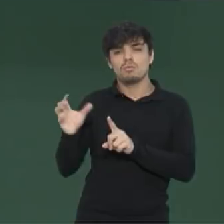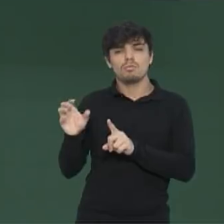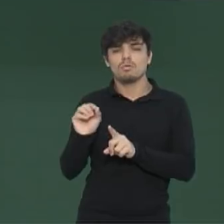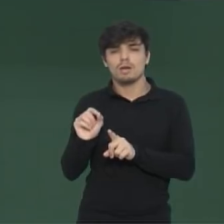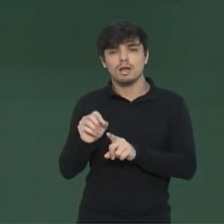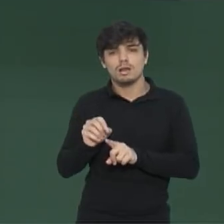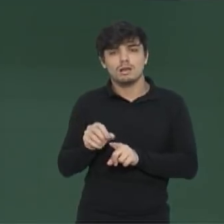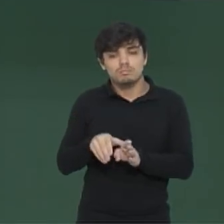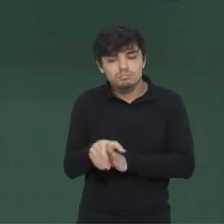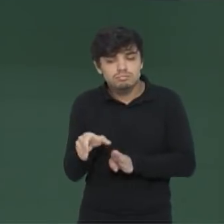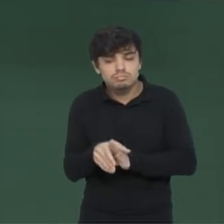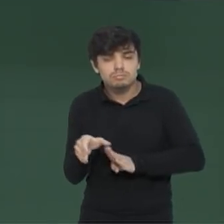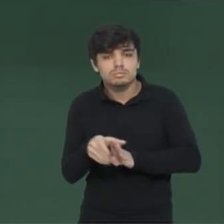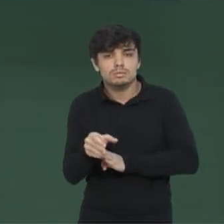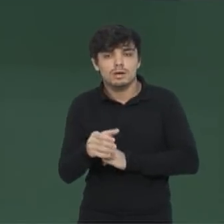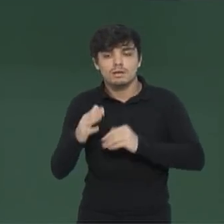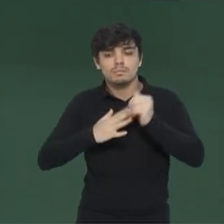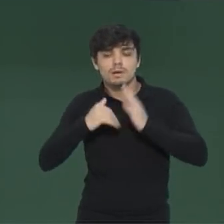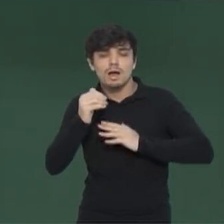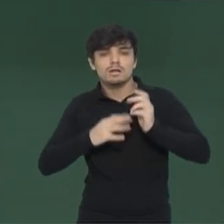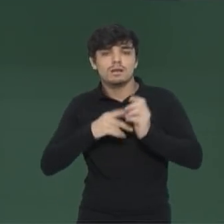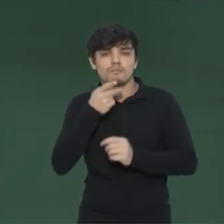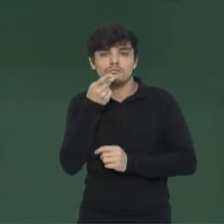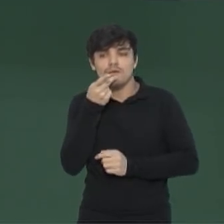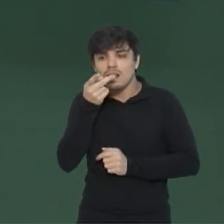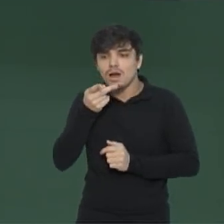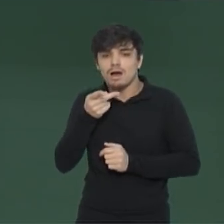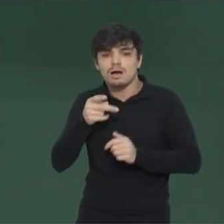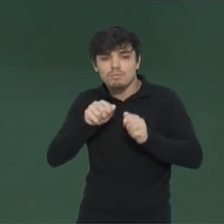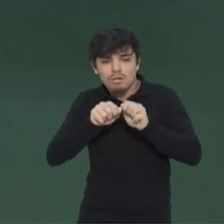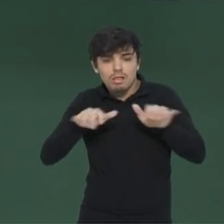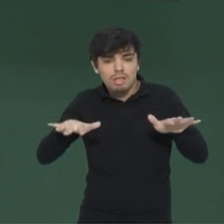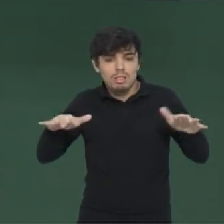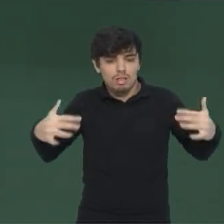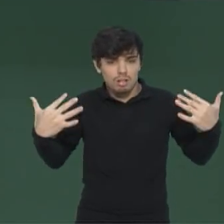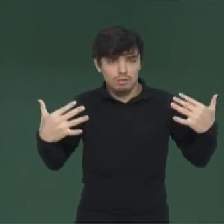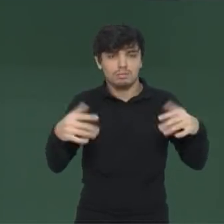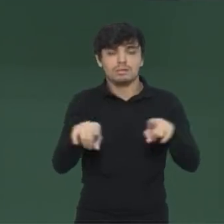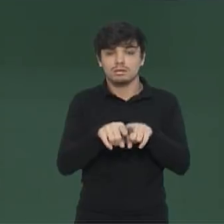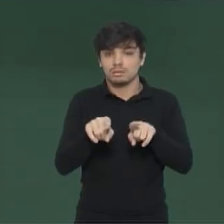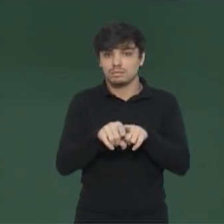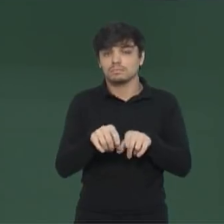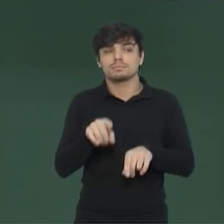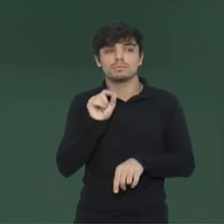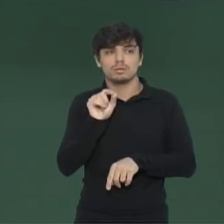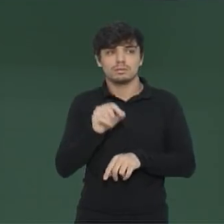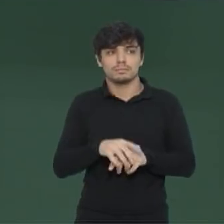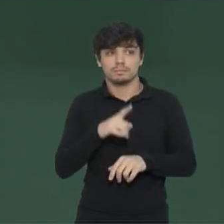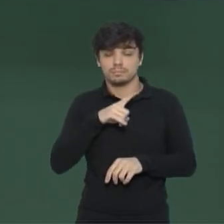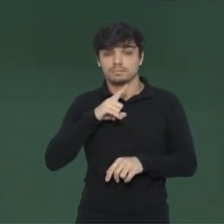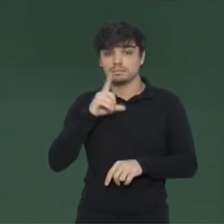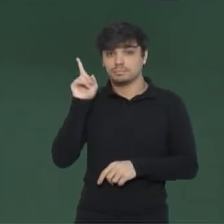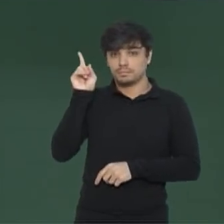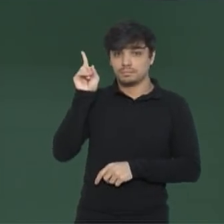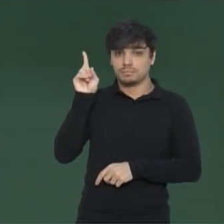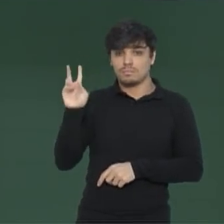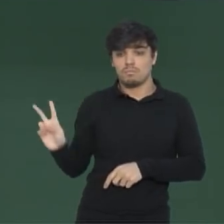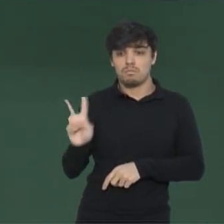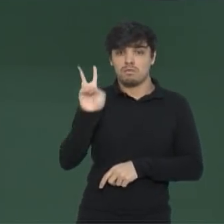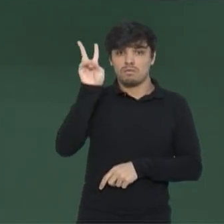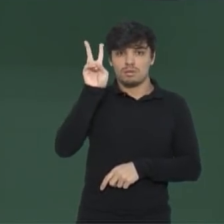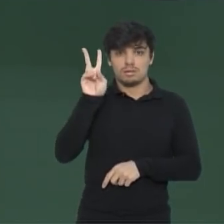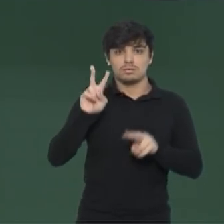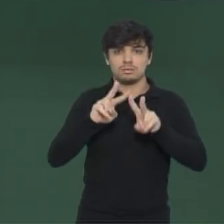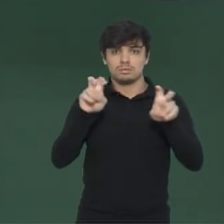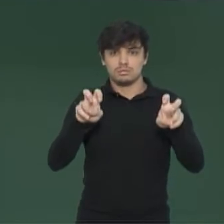à prática de falar em público, por exemplo, né, a retórica. Então, nós vamos ter aqui uma valorização muito grande